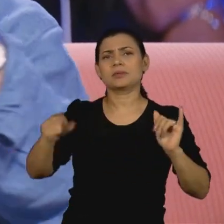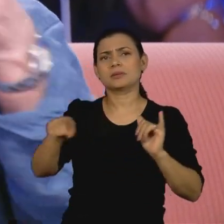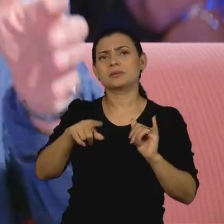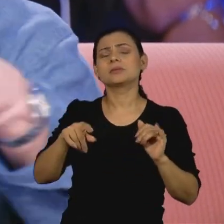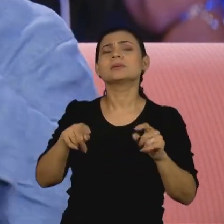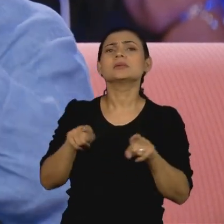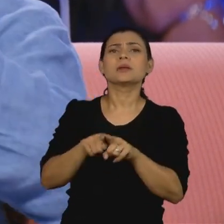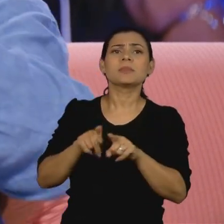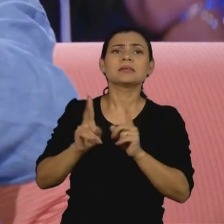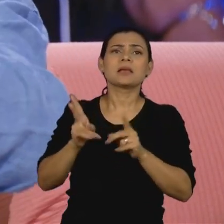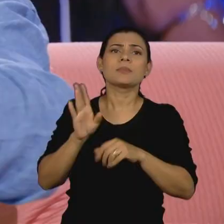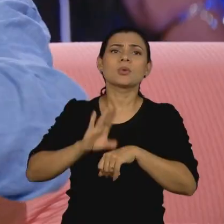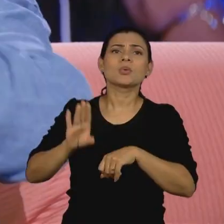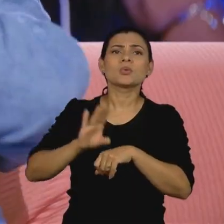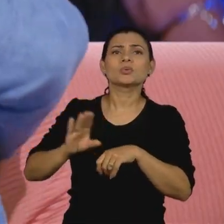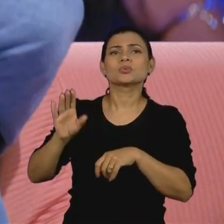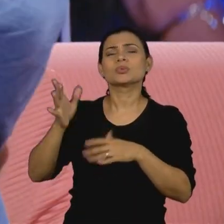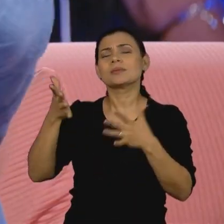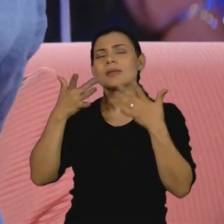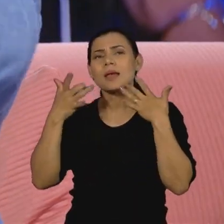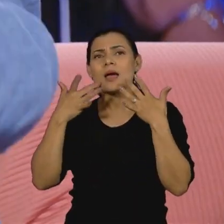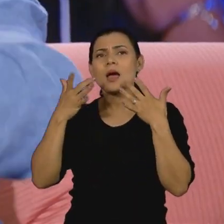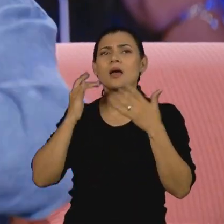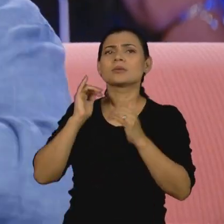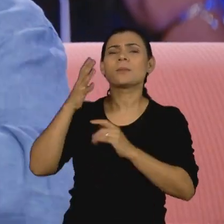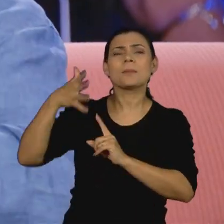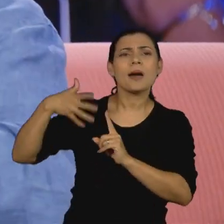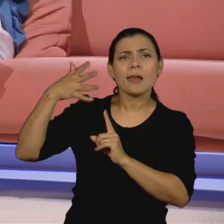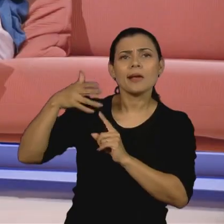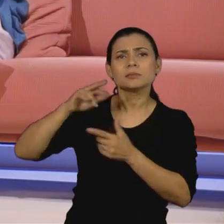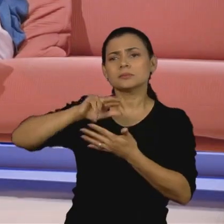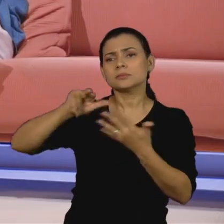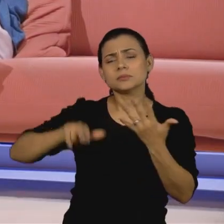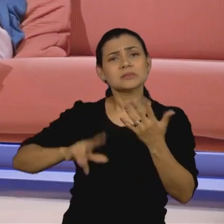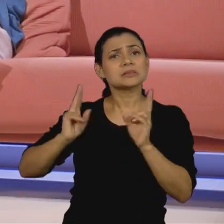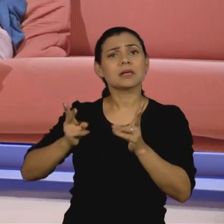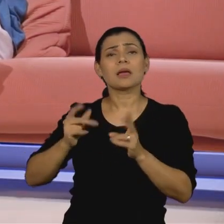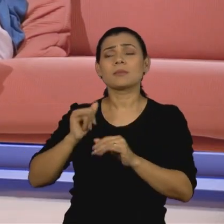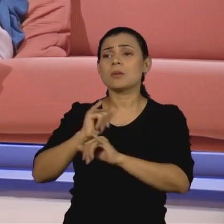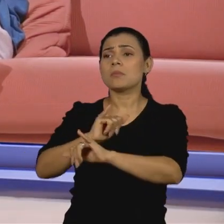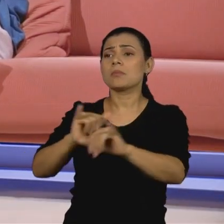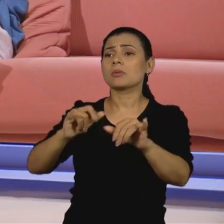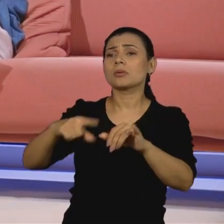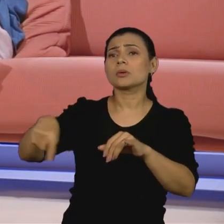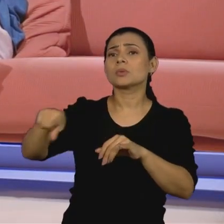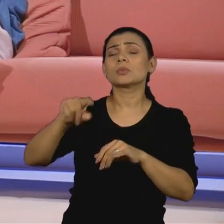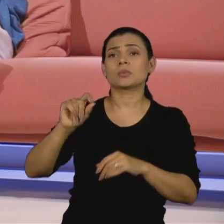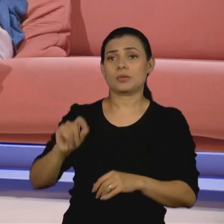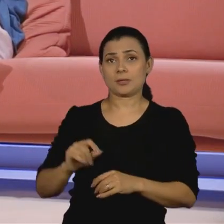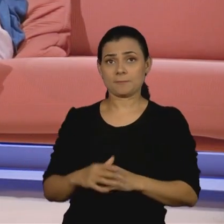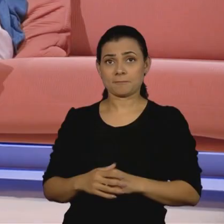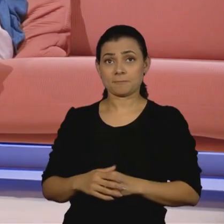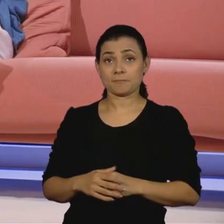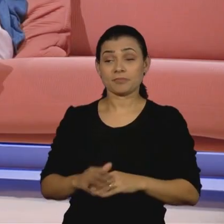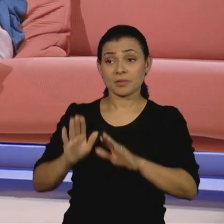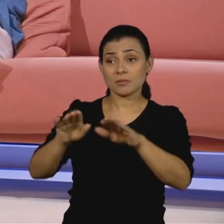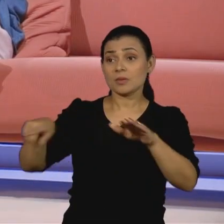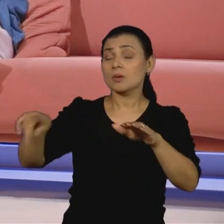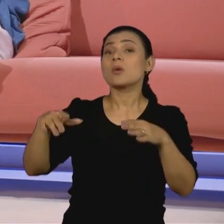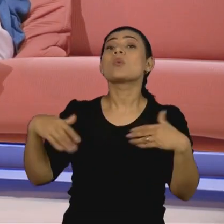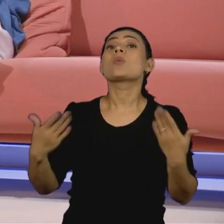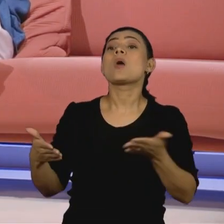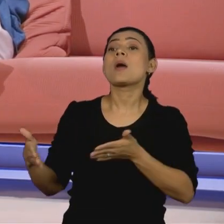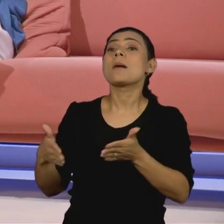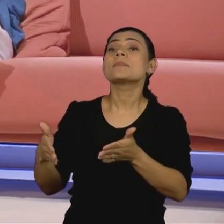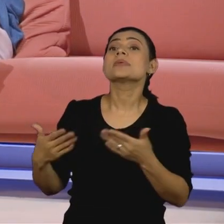Eu ando dando aula de teatro, palestra, não sei o quê. Eu só falo uma coisa, Xalita, para a rapaziada. Qual o caminho? O